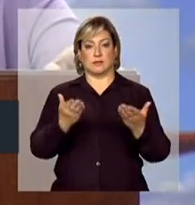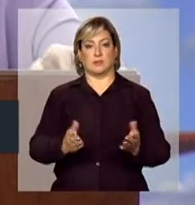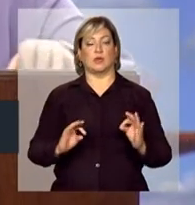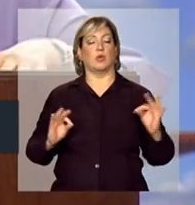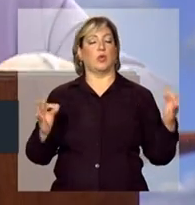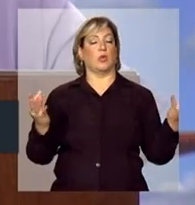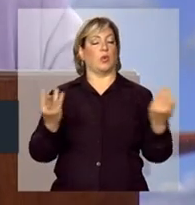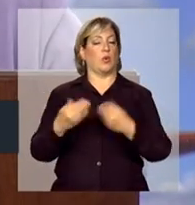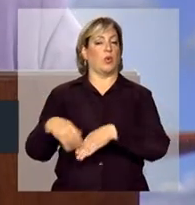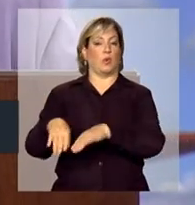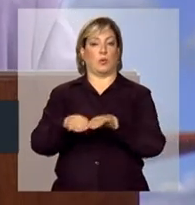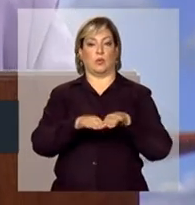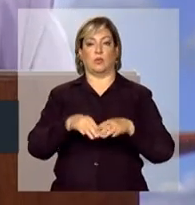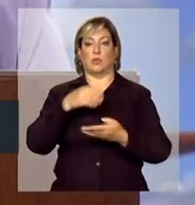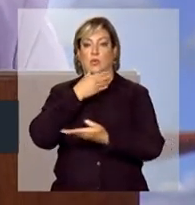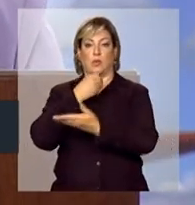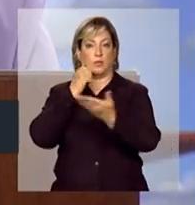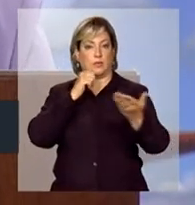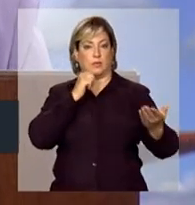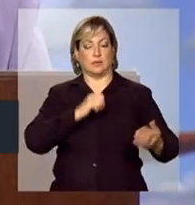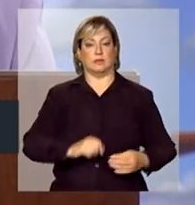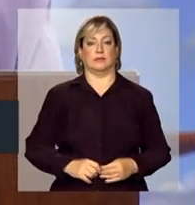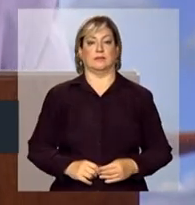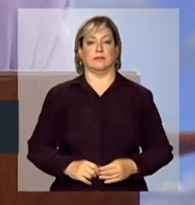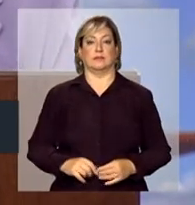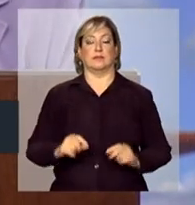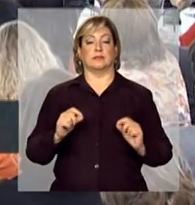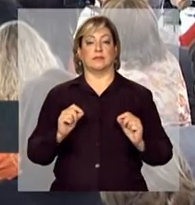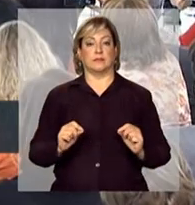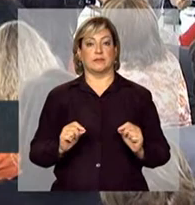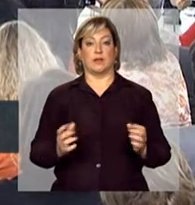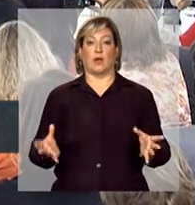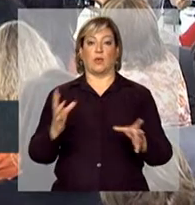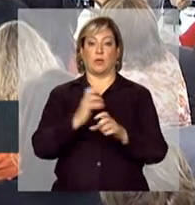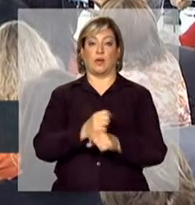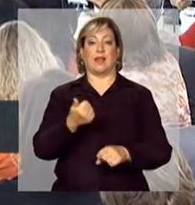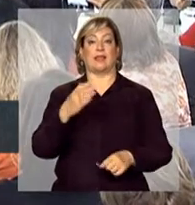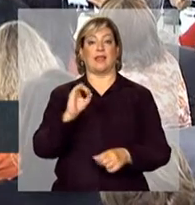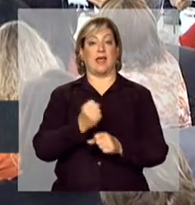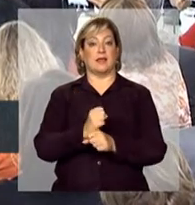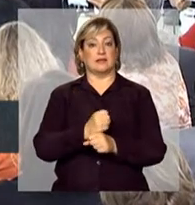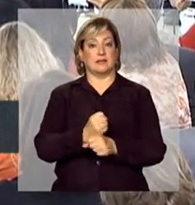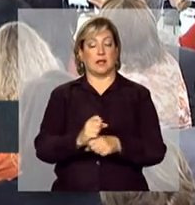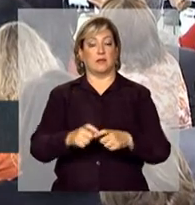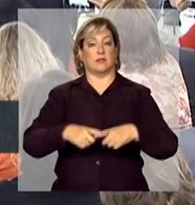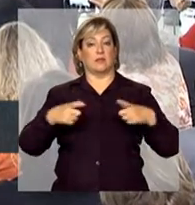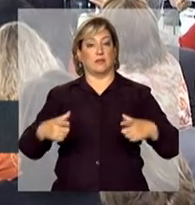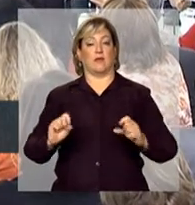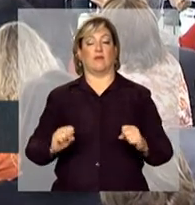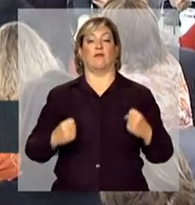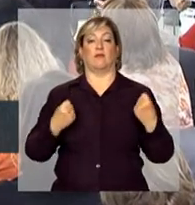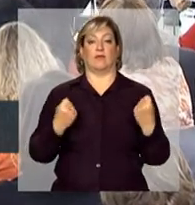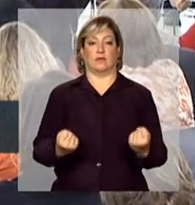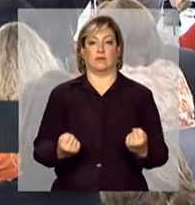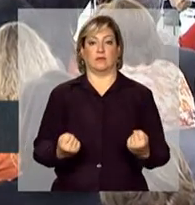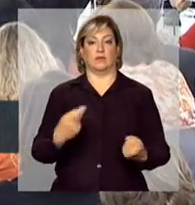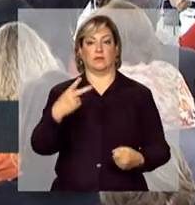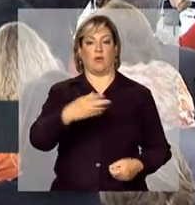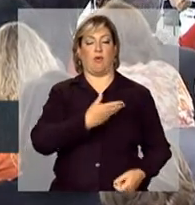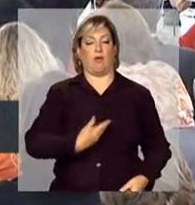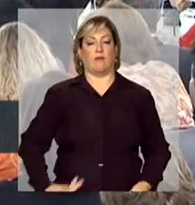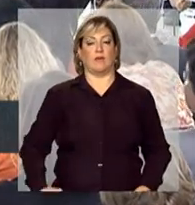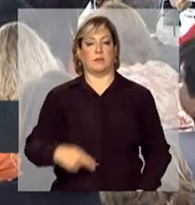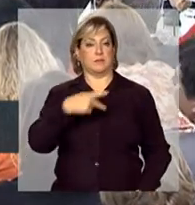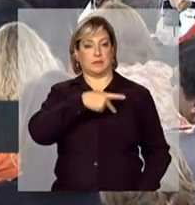para todas e todos chega aos 10 anos ampliando da e fortalecido no seu governo presidenta Dilma